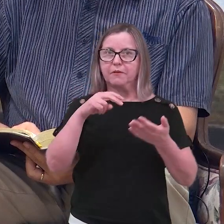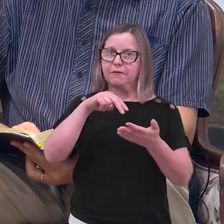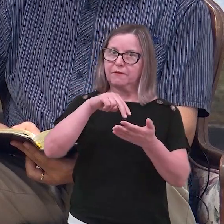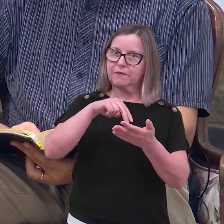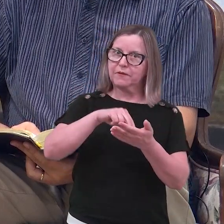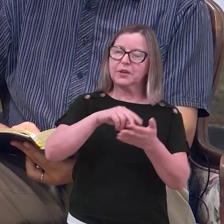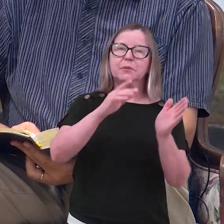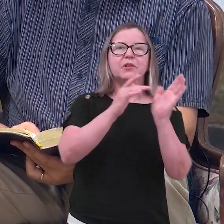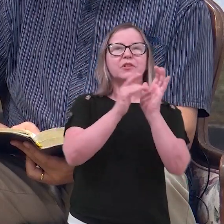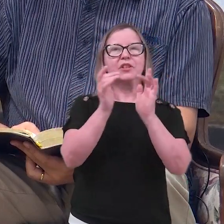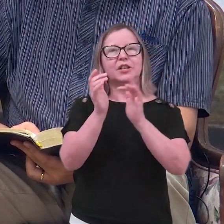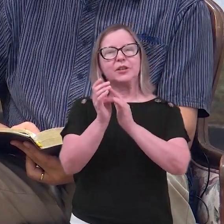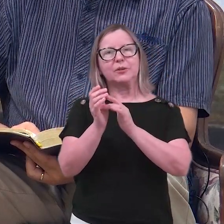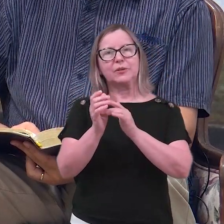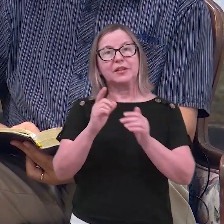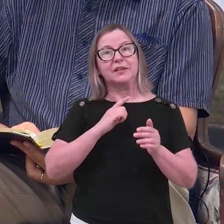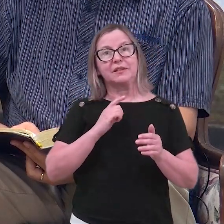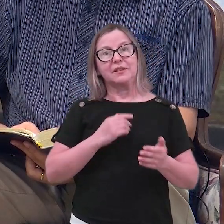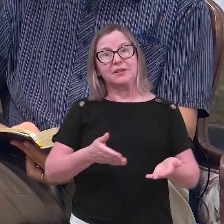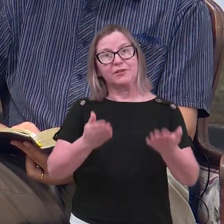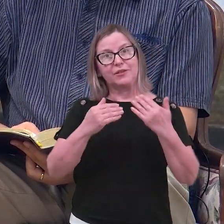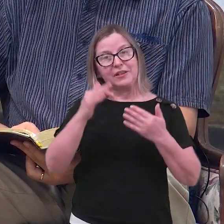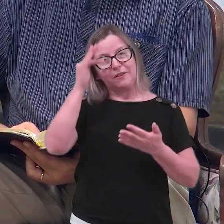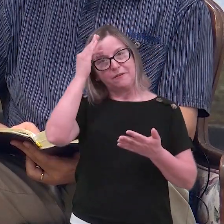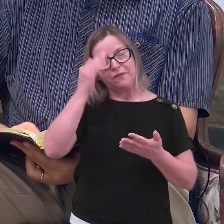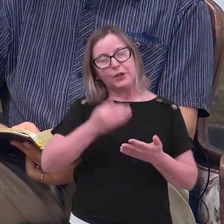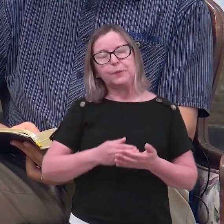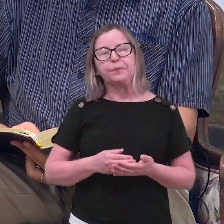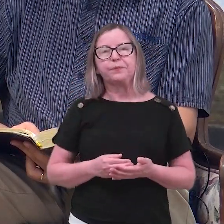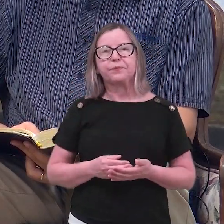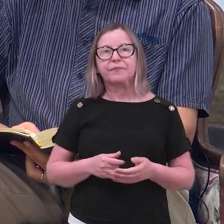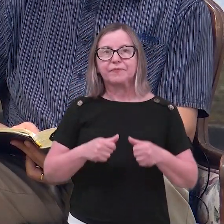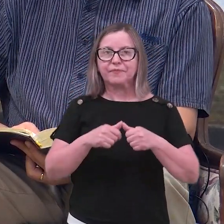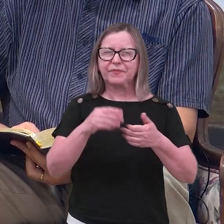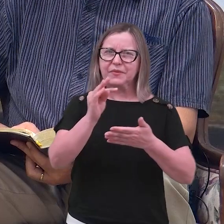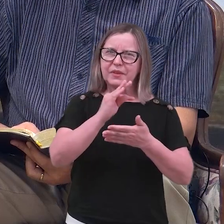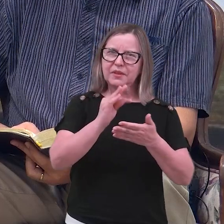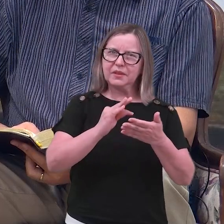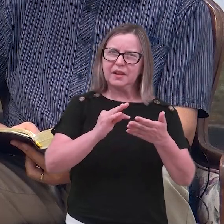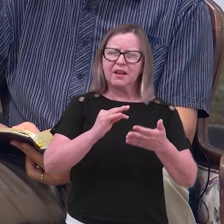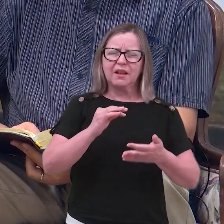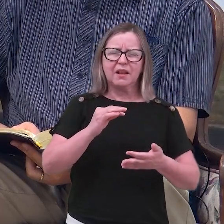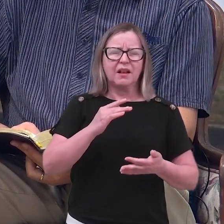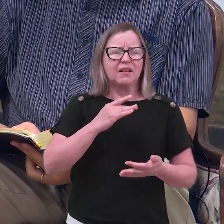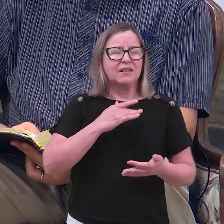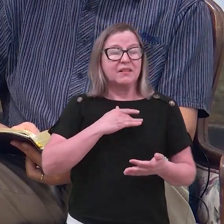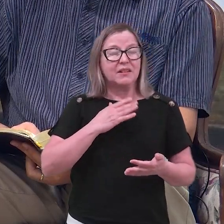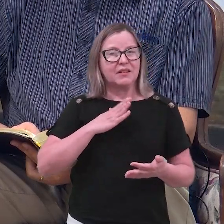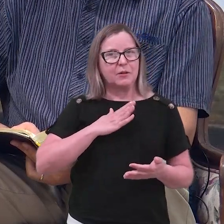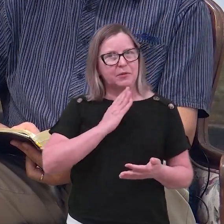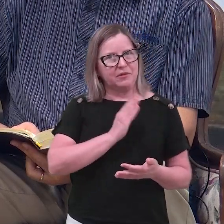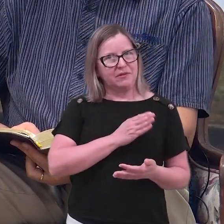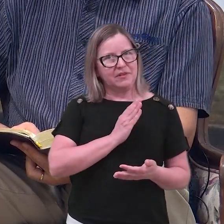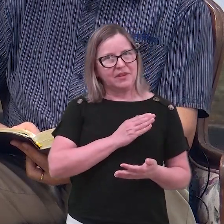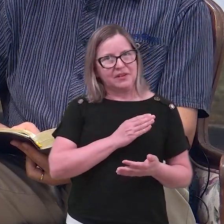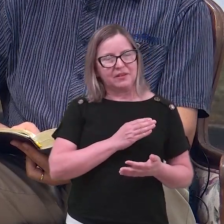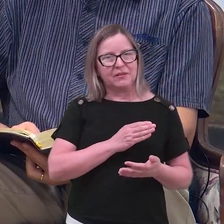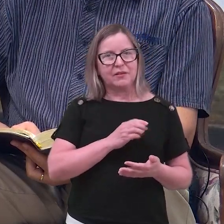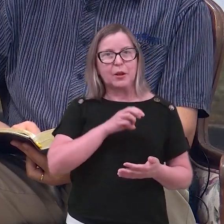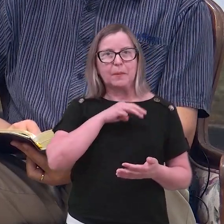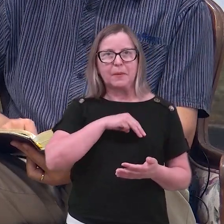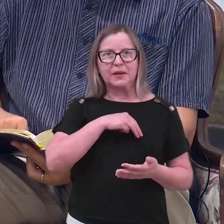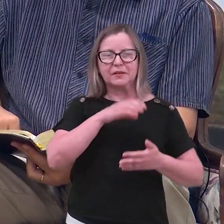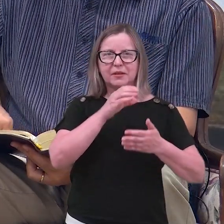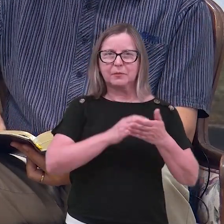autor e consumador da nossa fé. E esse texto também, ele fala muito comigo, pastor Eck, de Mateus 6, quando Jesus